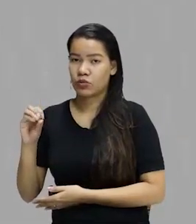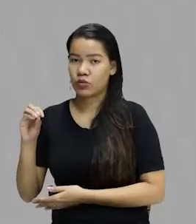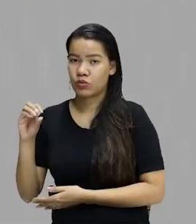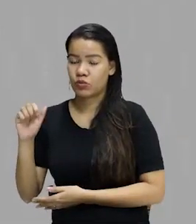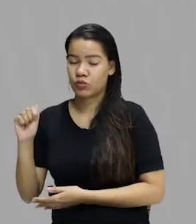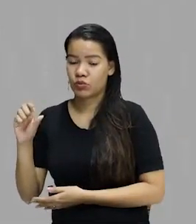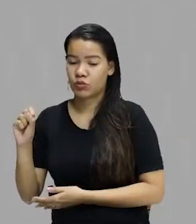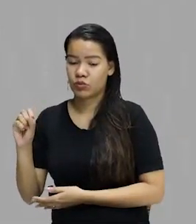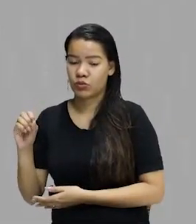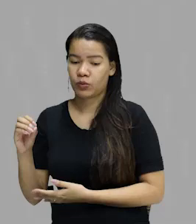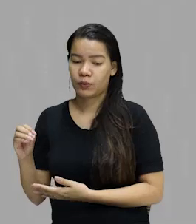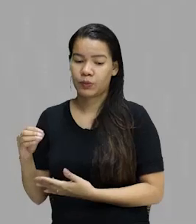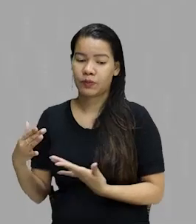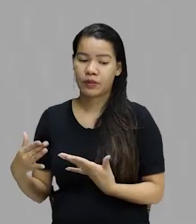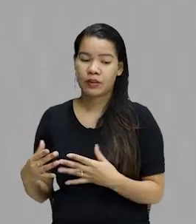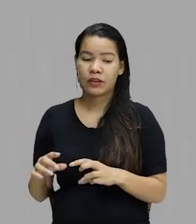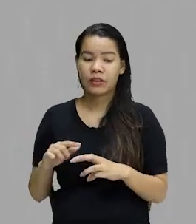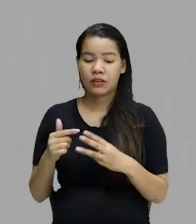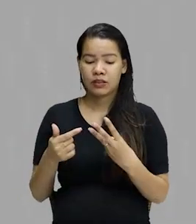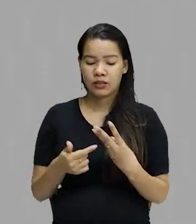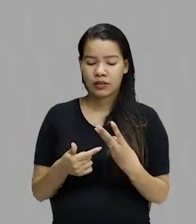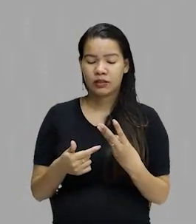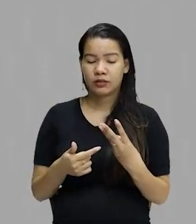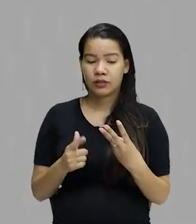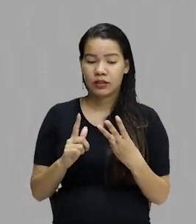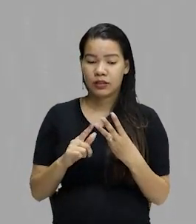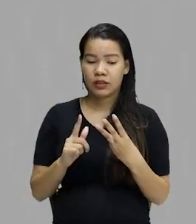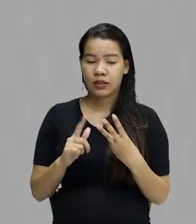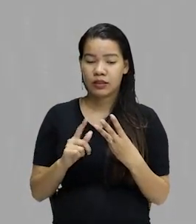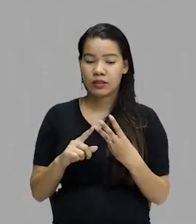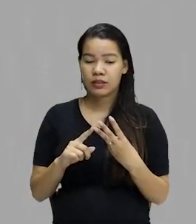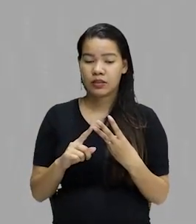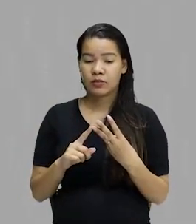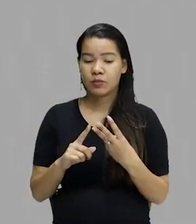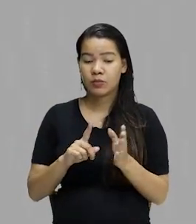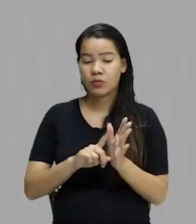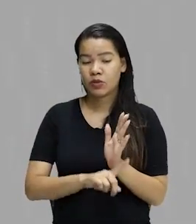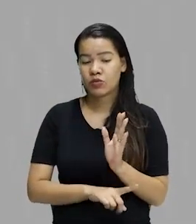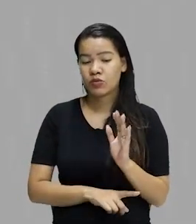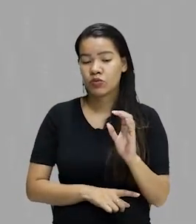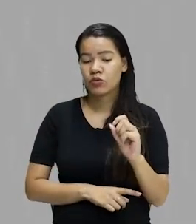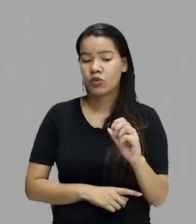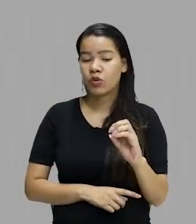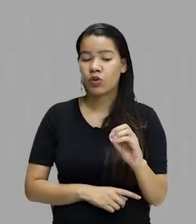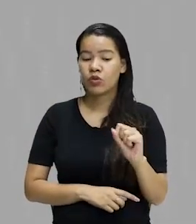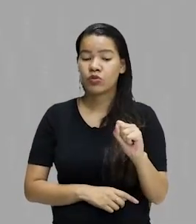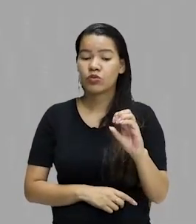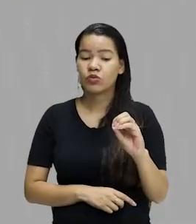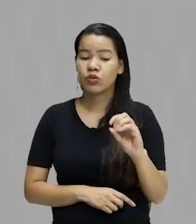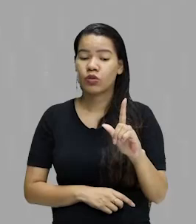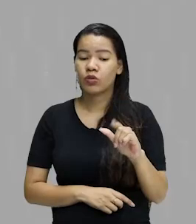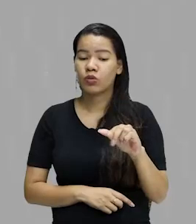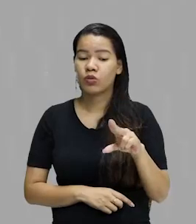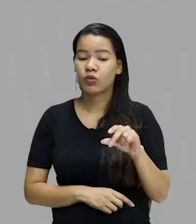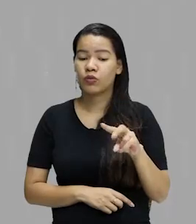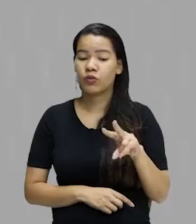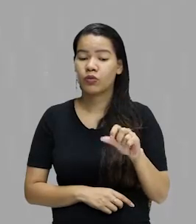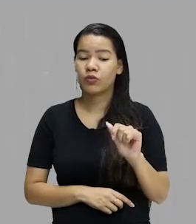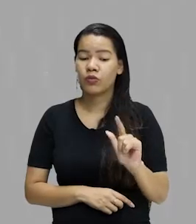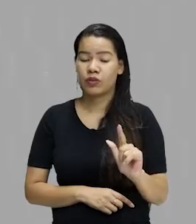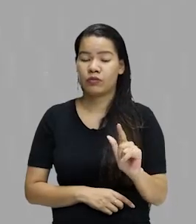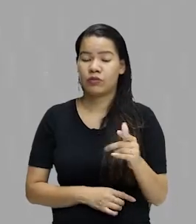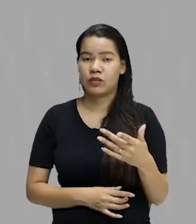condição é que seja menos solúvel, ok? Aí serve muito para as bases e para os